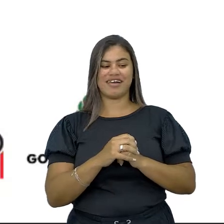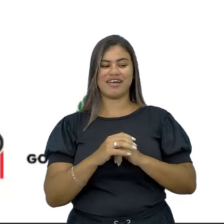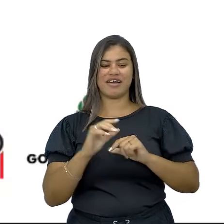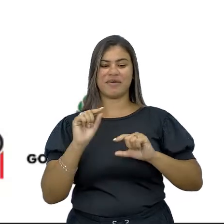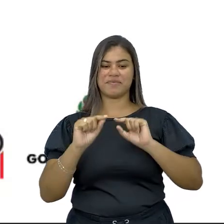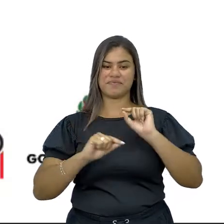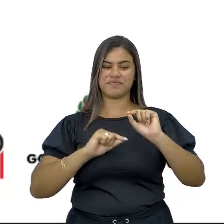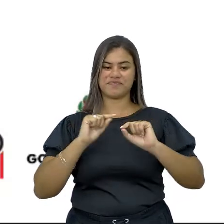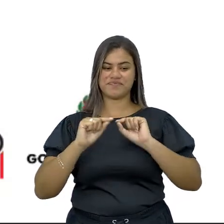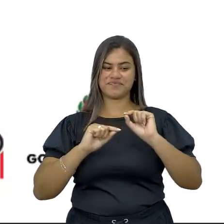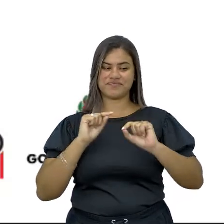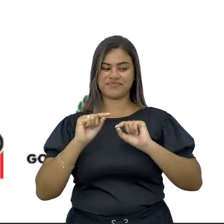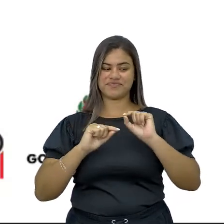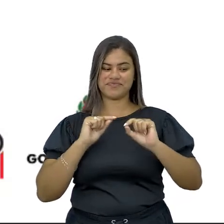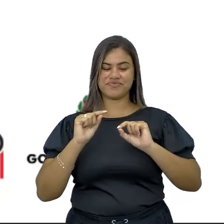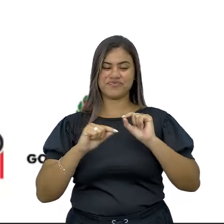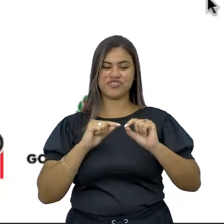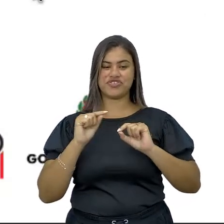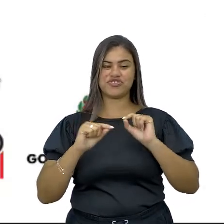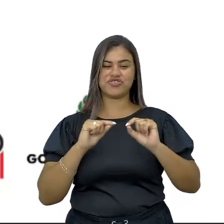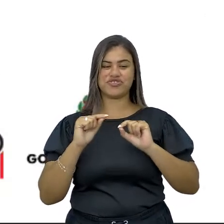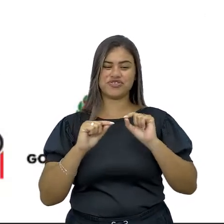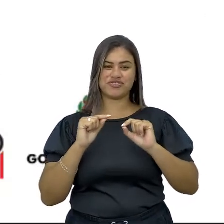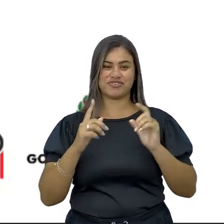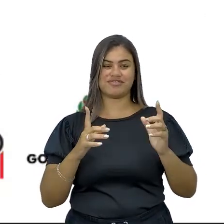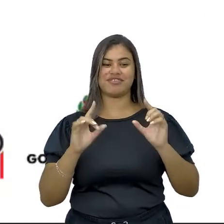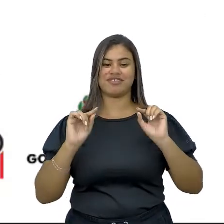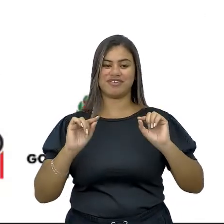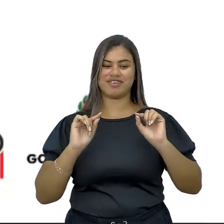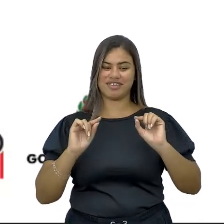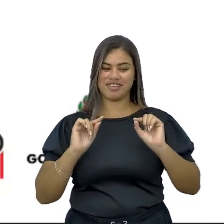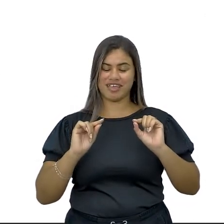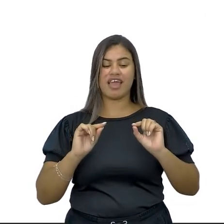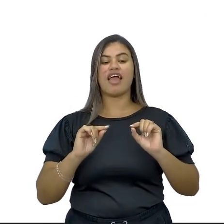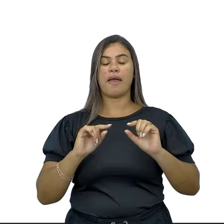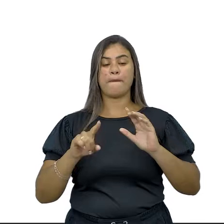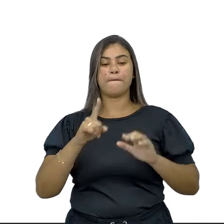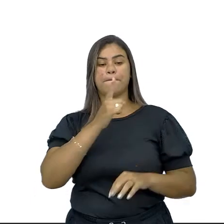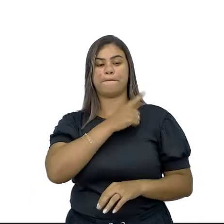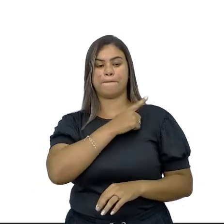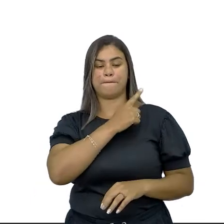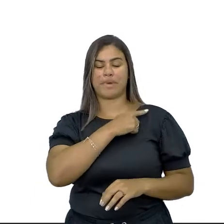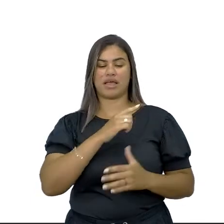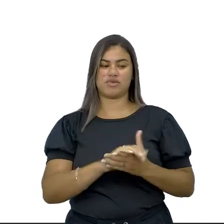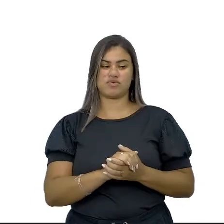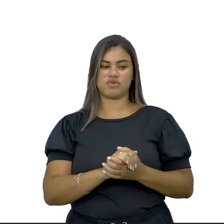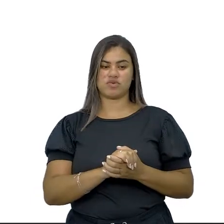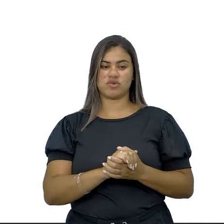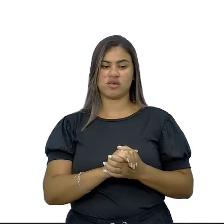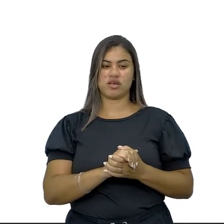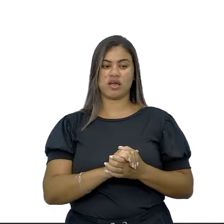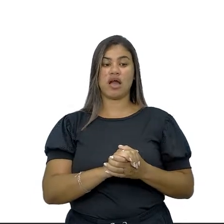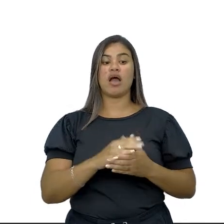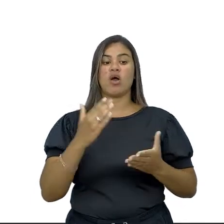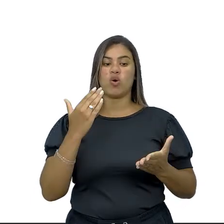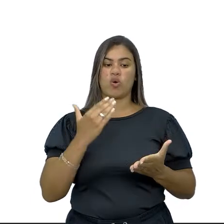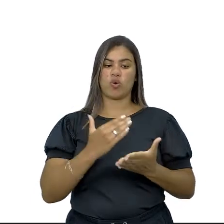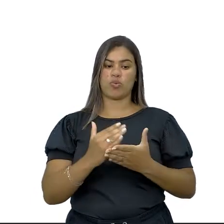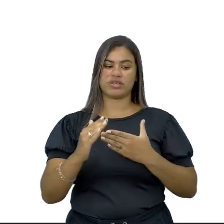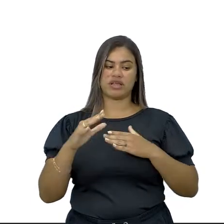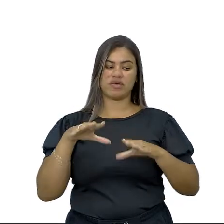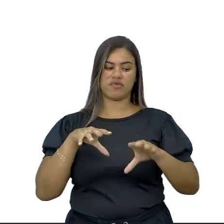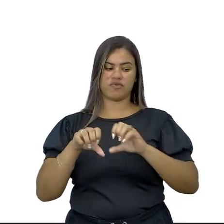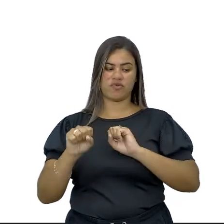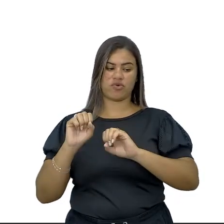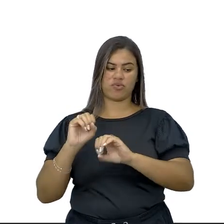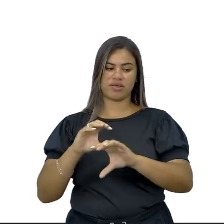componente curricular Biologia para as terceiras séries do ensino médio. Então, para iniciar a nossa formação,